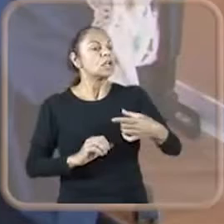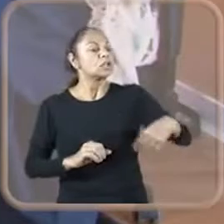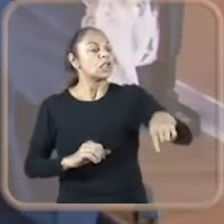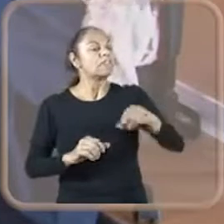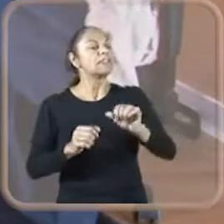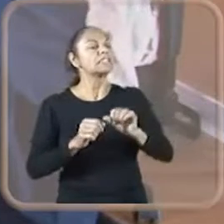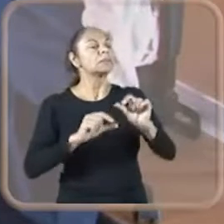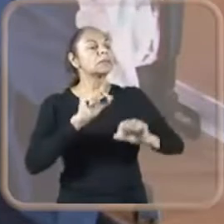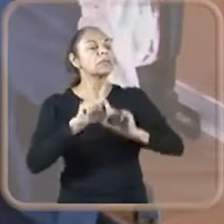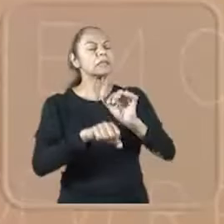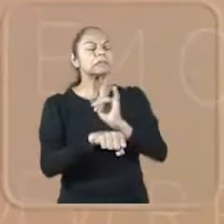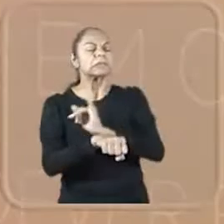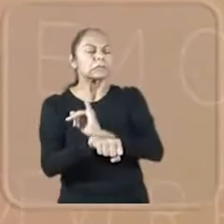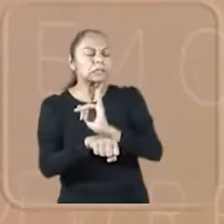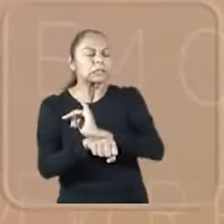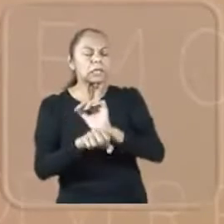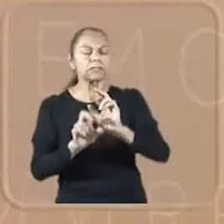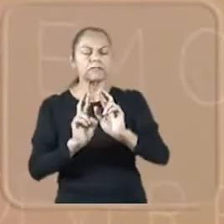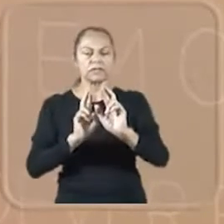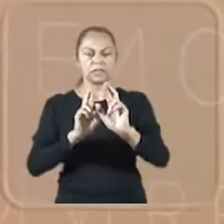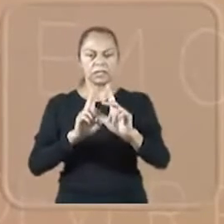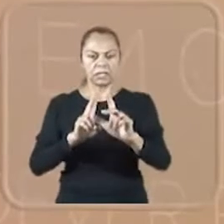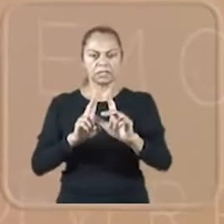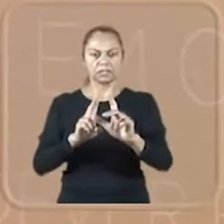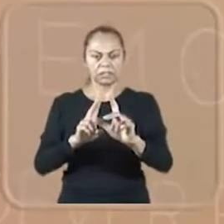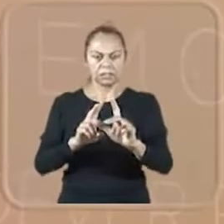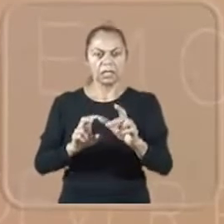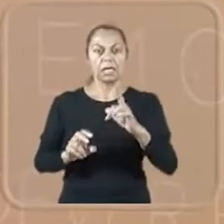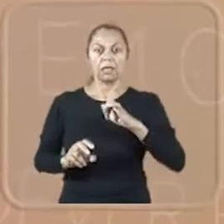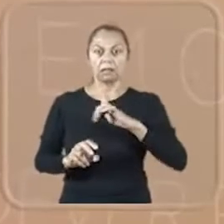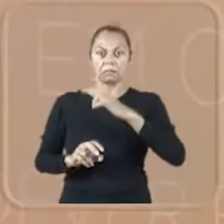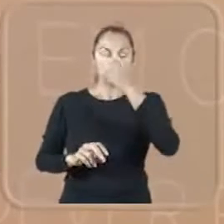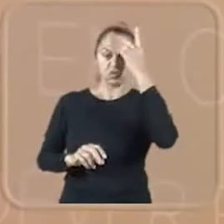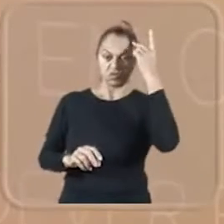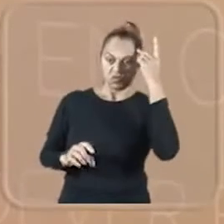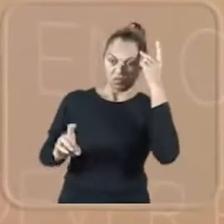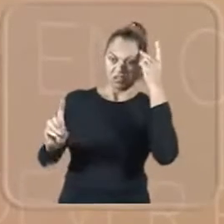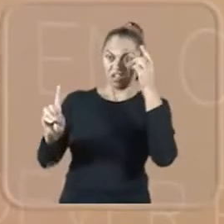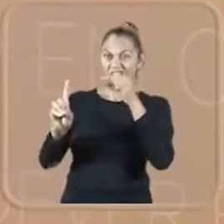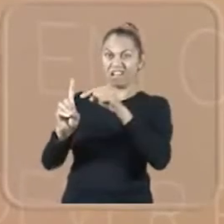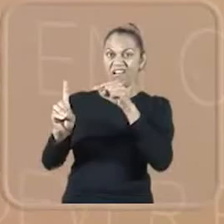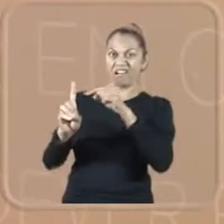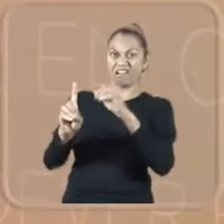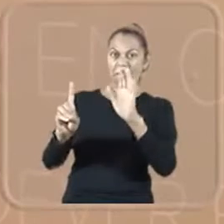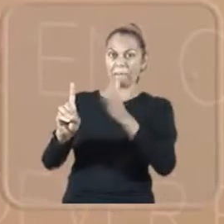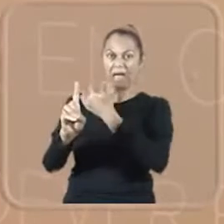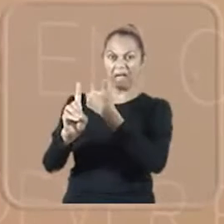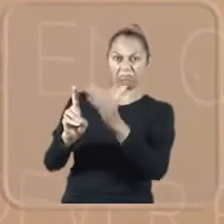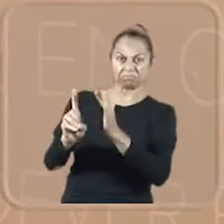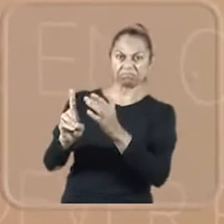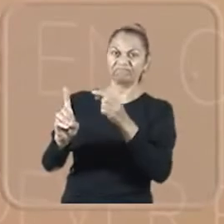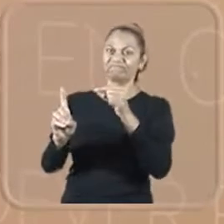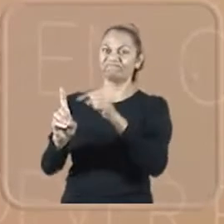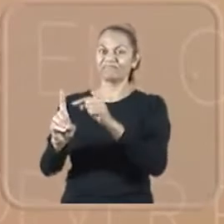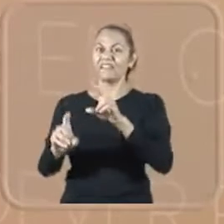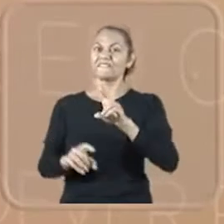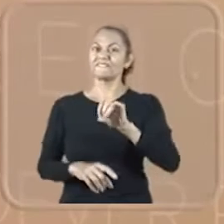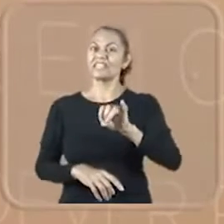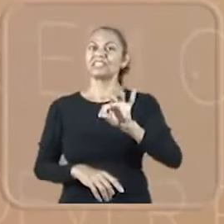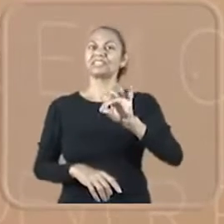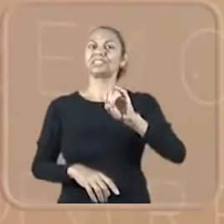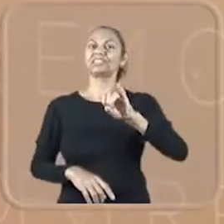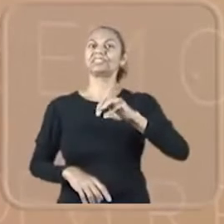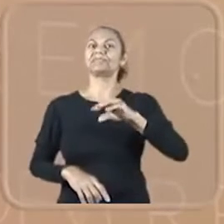a gente divide em técnicas diferentes. A gente tem a mediação vítima-agressor, que geralmente a gente vê em alguns